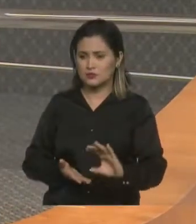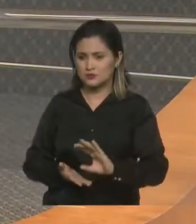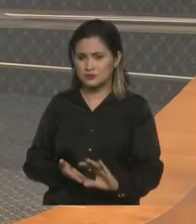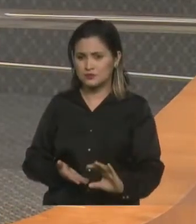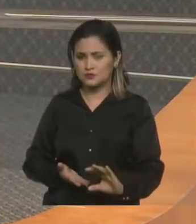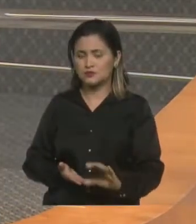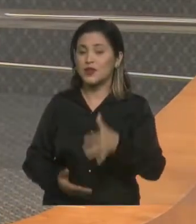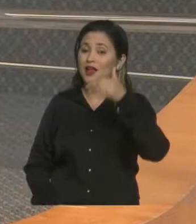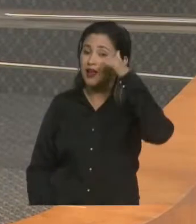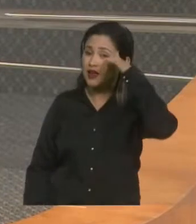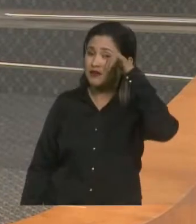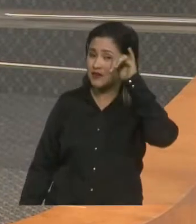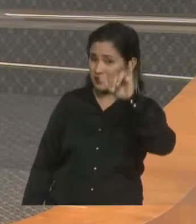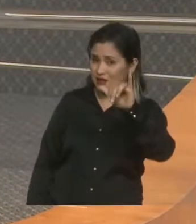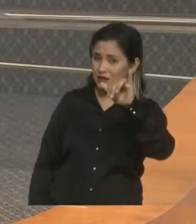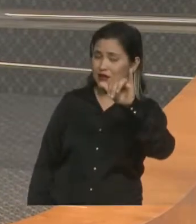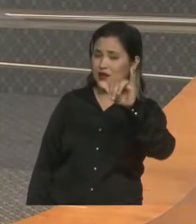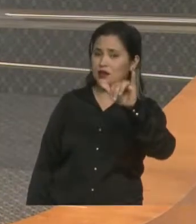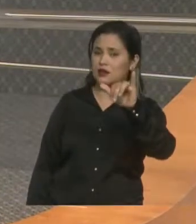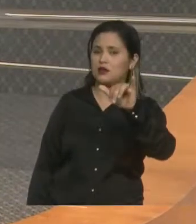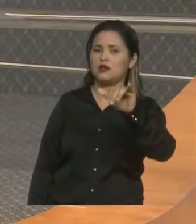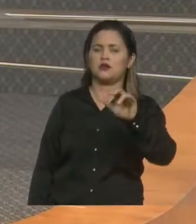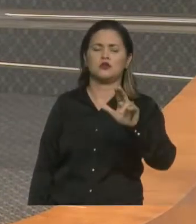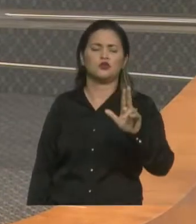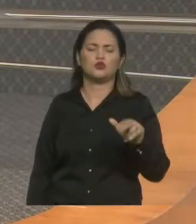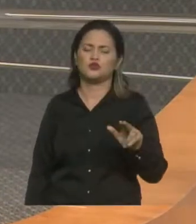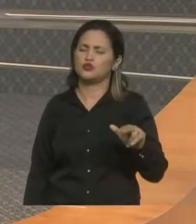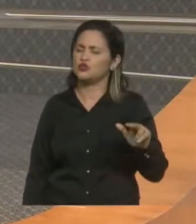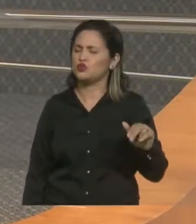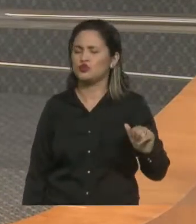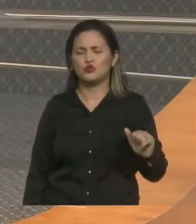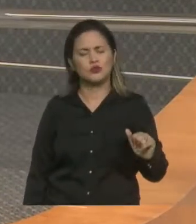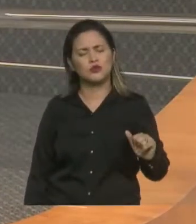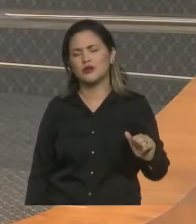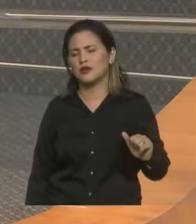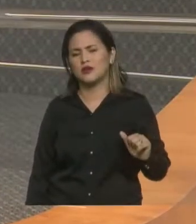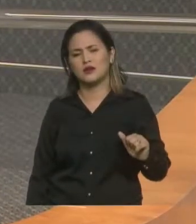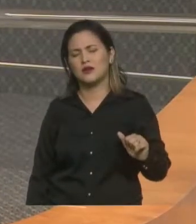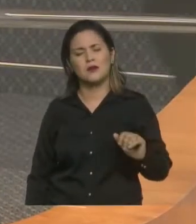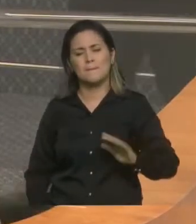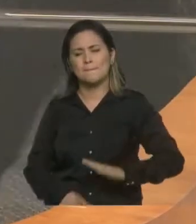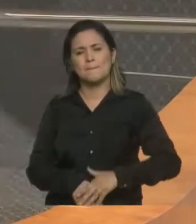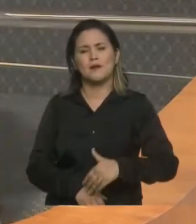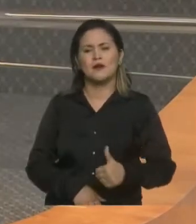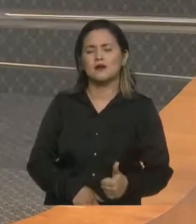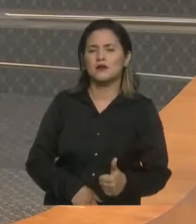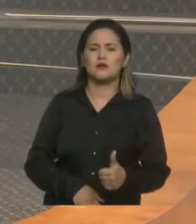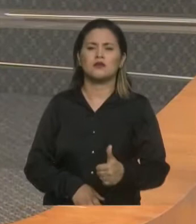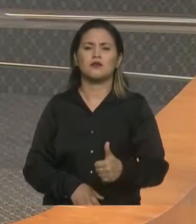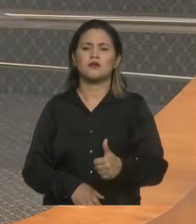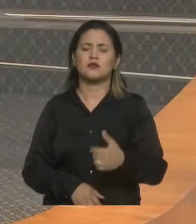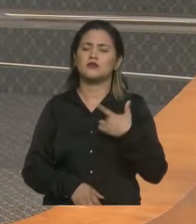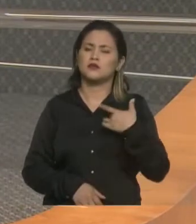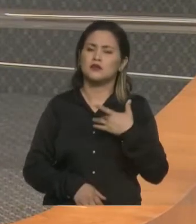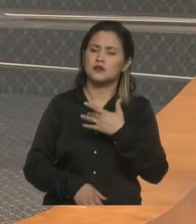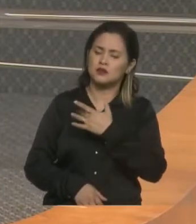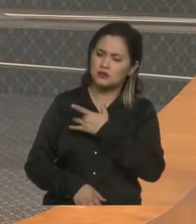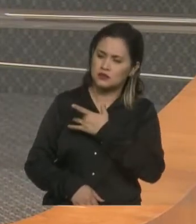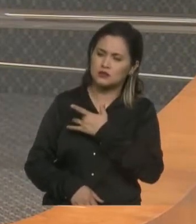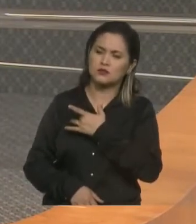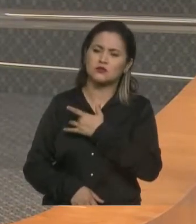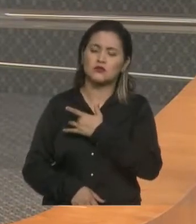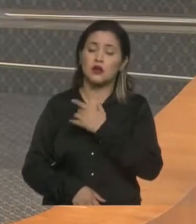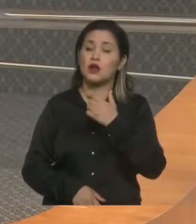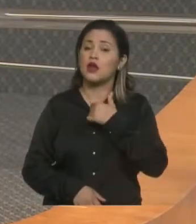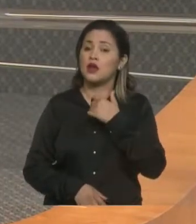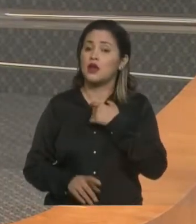em prevenção, nós jamais conseguiremos romper, deputado Zé Gentil, este paradigma que eu sou